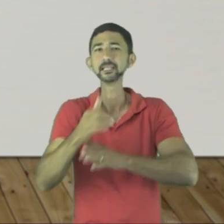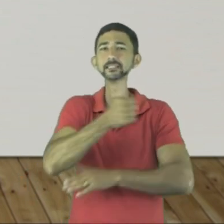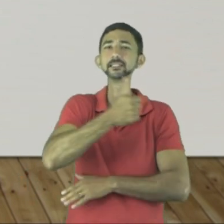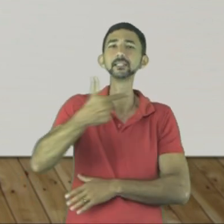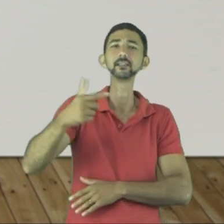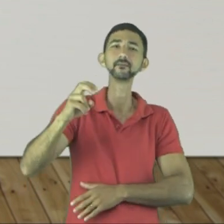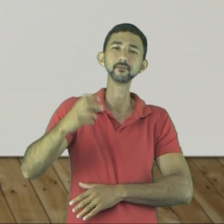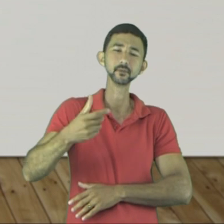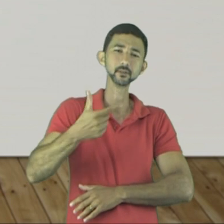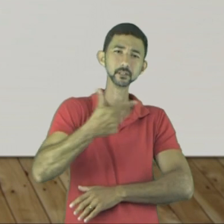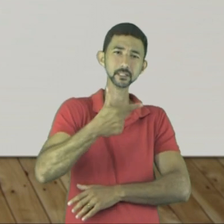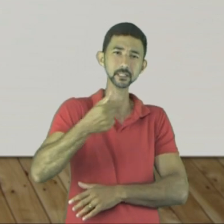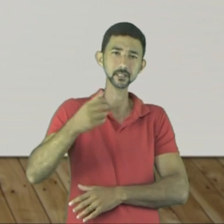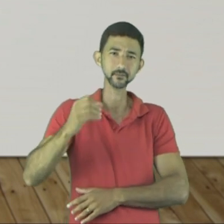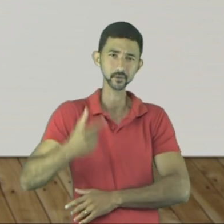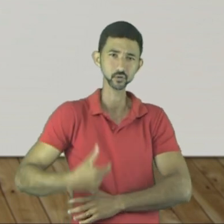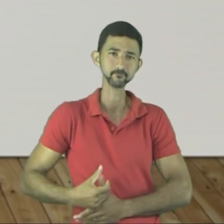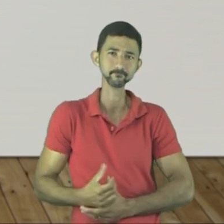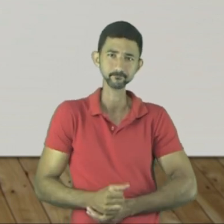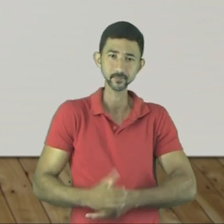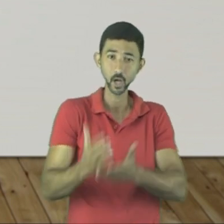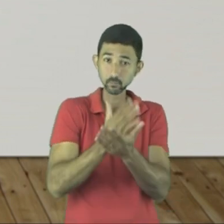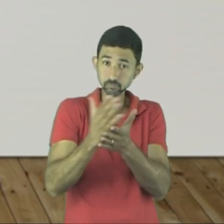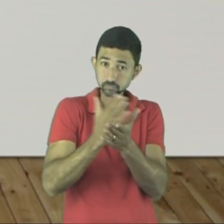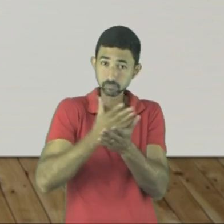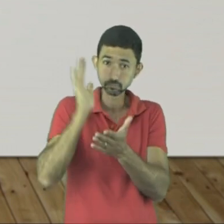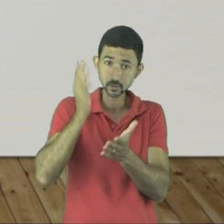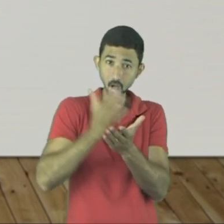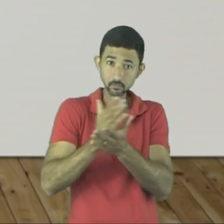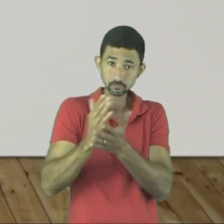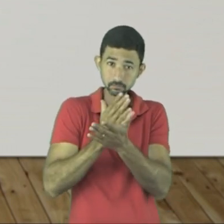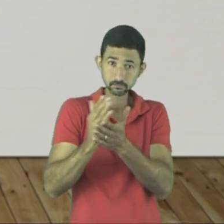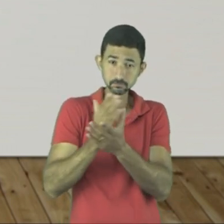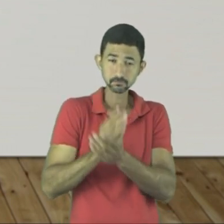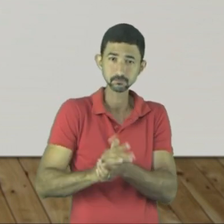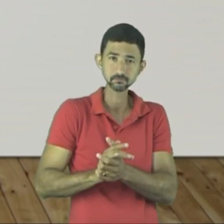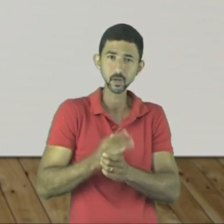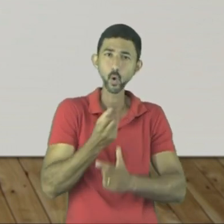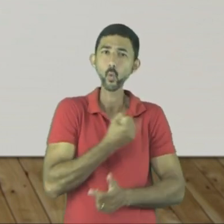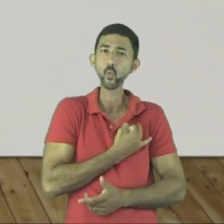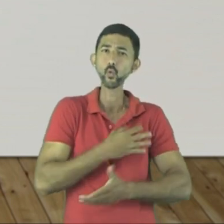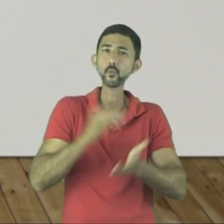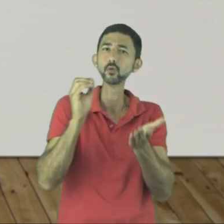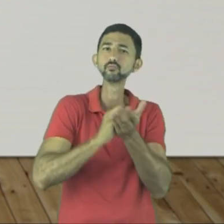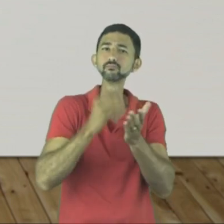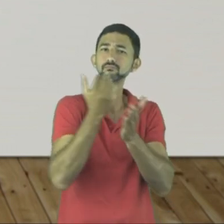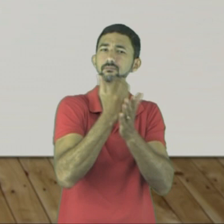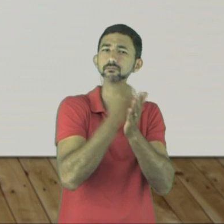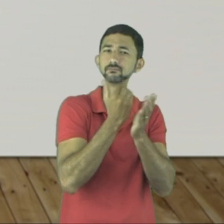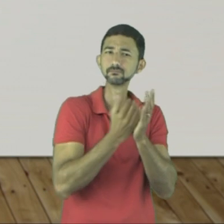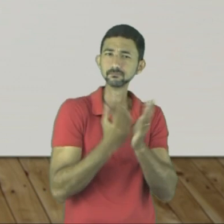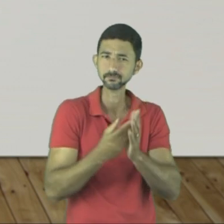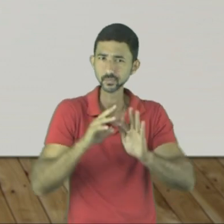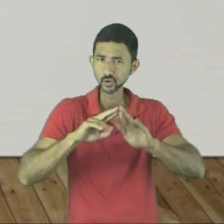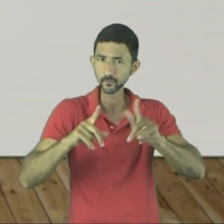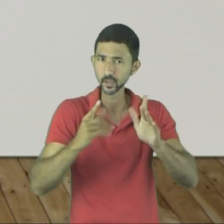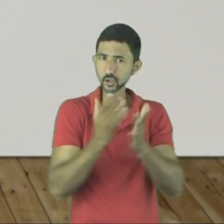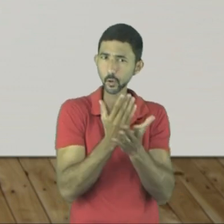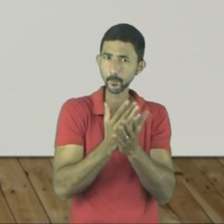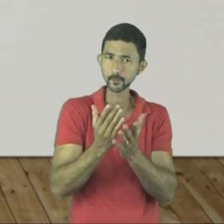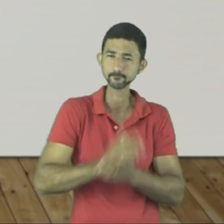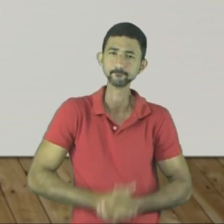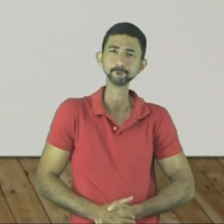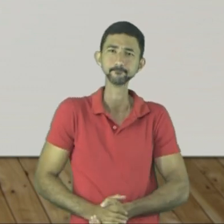120. Aí ele já crivou, já separou alguns números que não se encaixam na condição de números